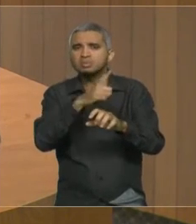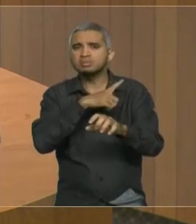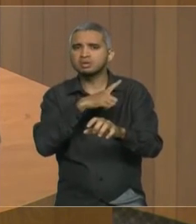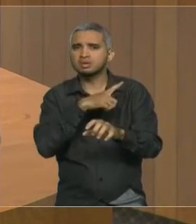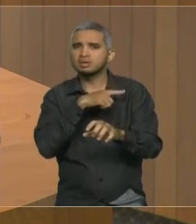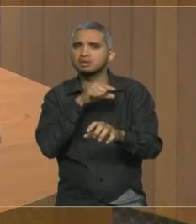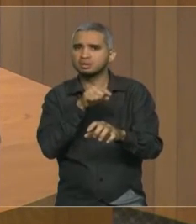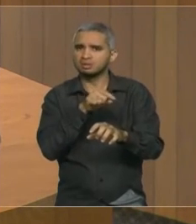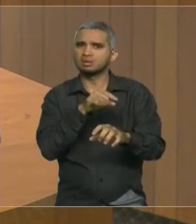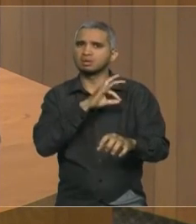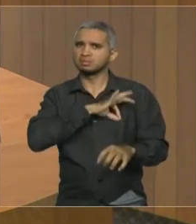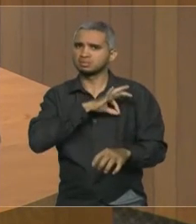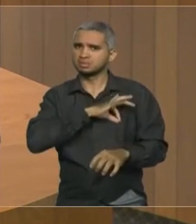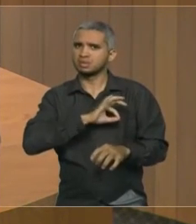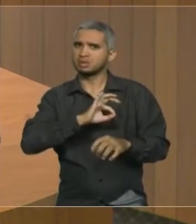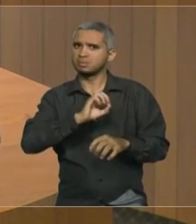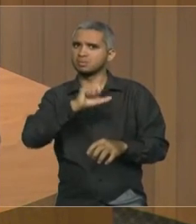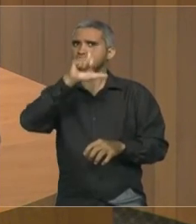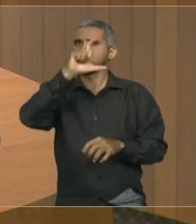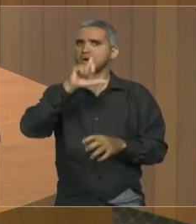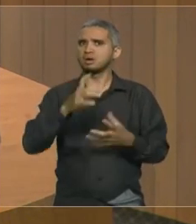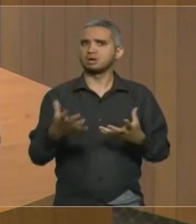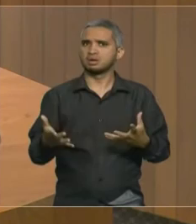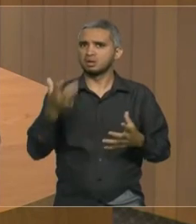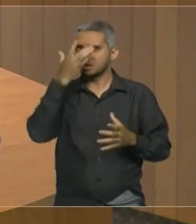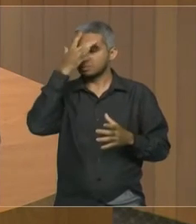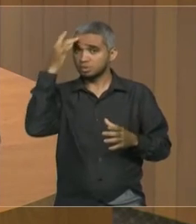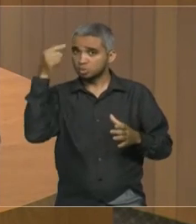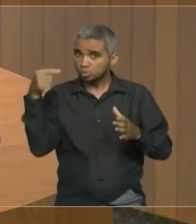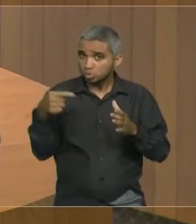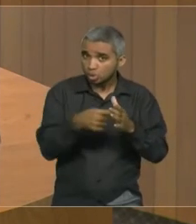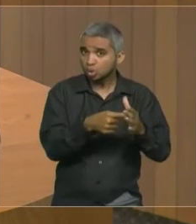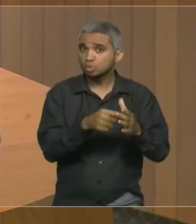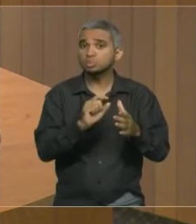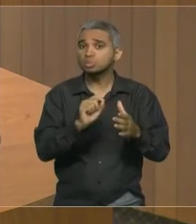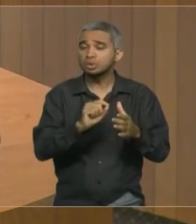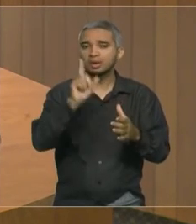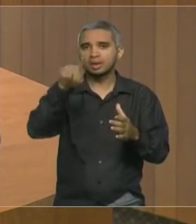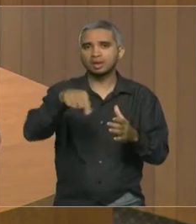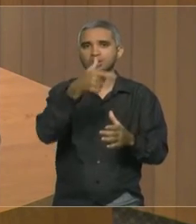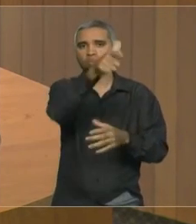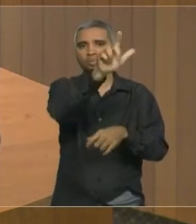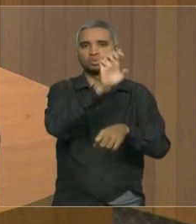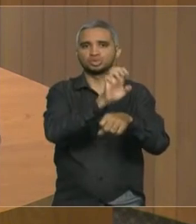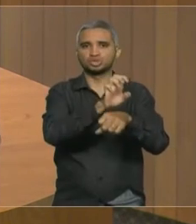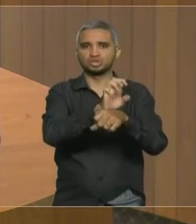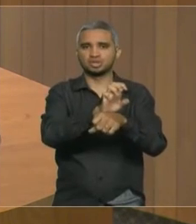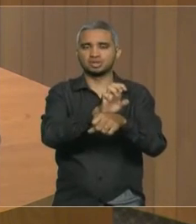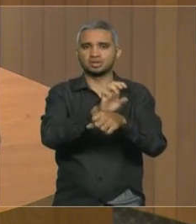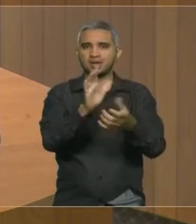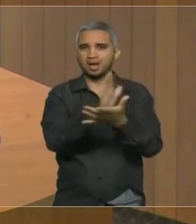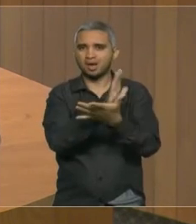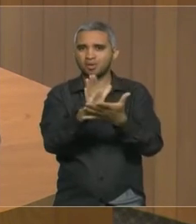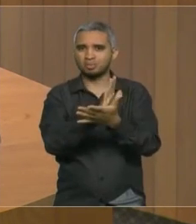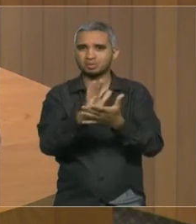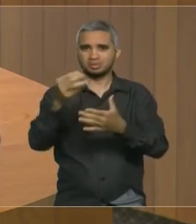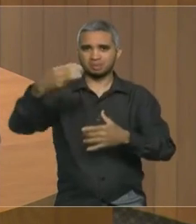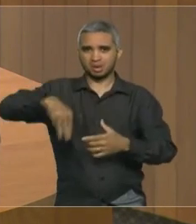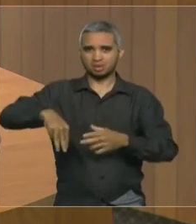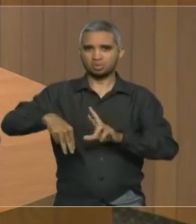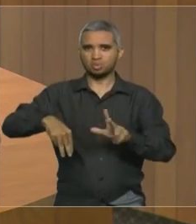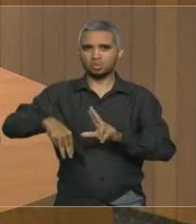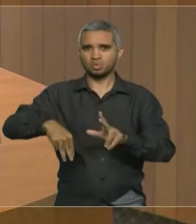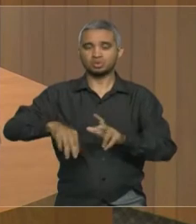inclusive, há denúncia de que são pessoas de outros estados, inclusive, nem maranhenses são de outros estados, são filiados ao